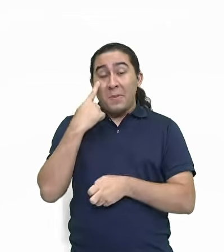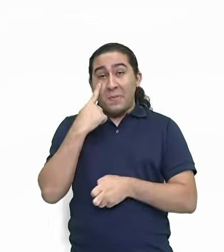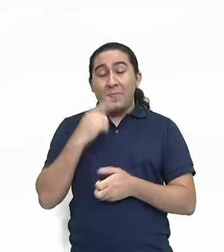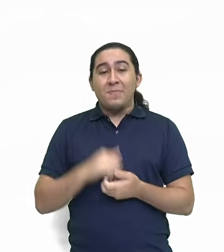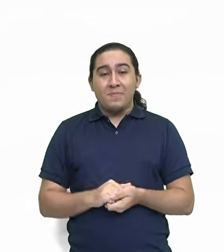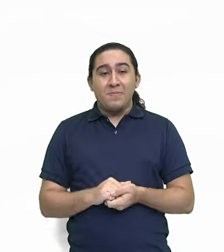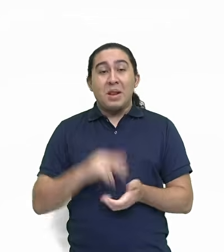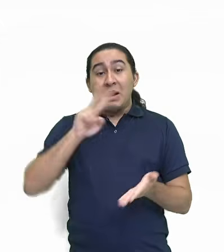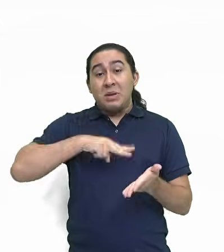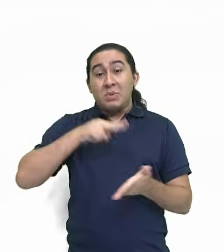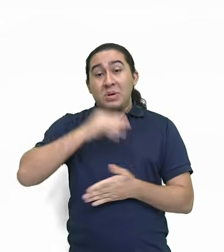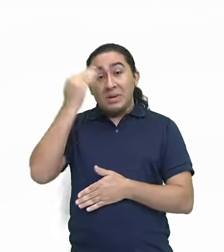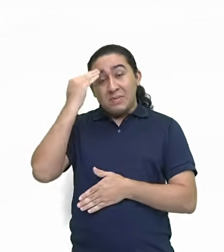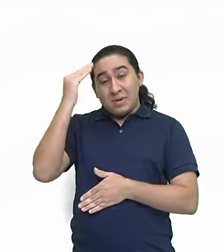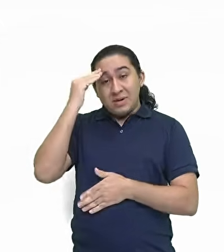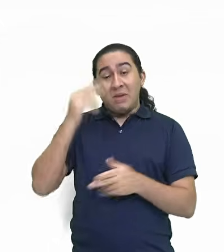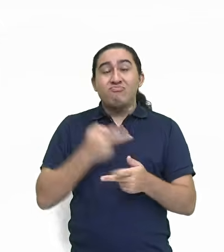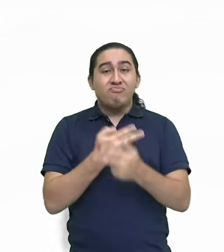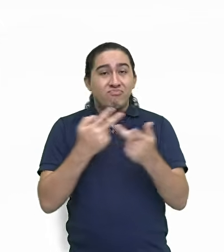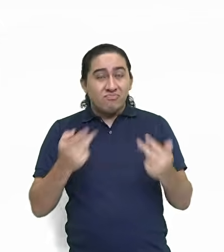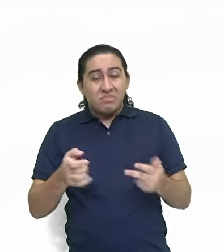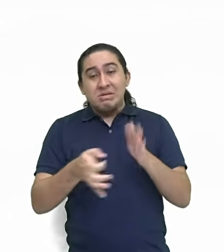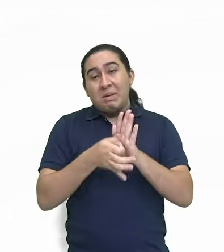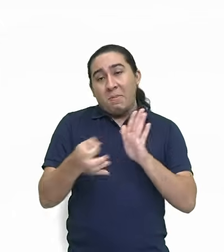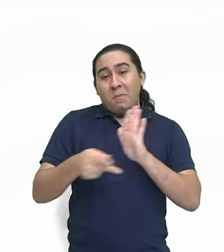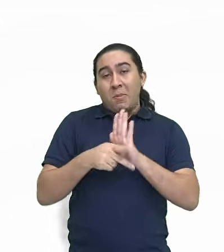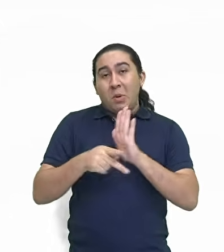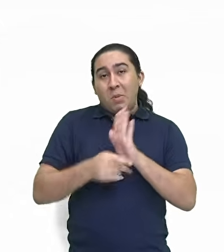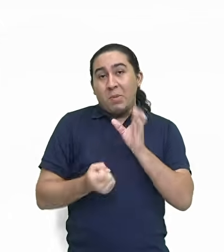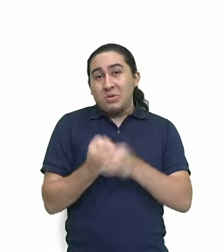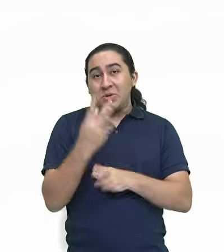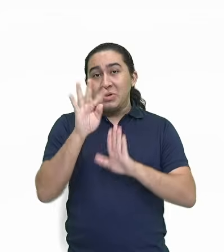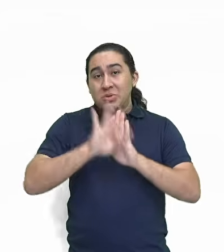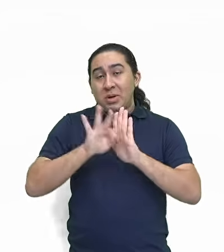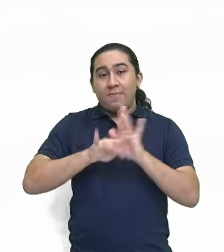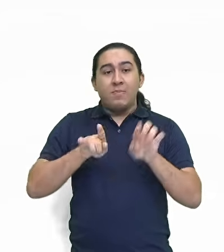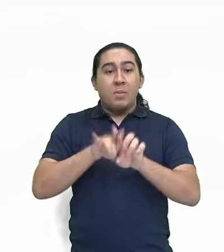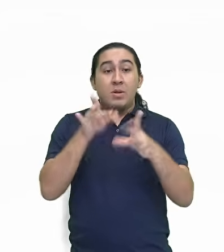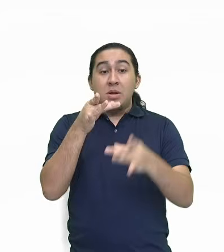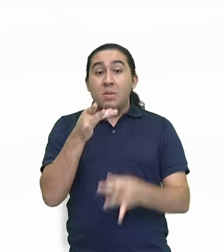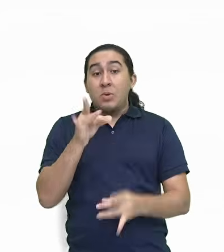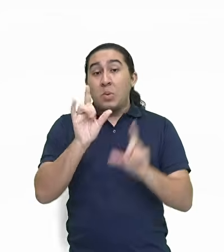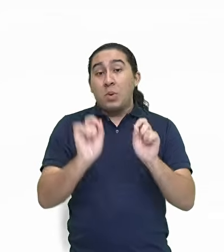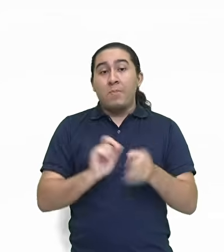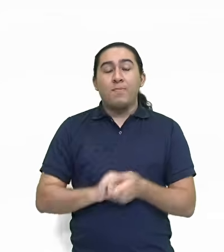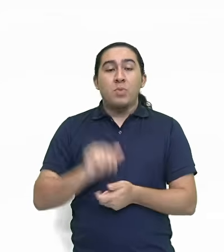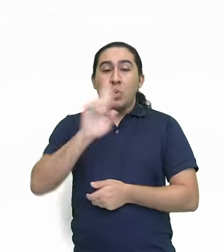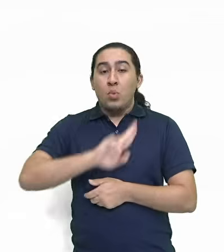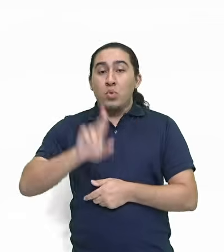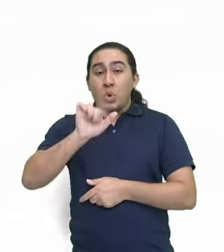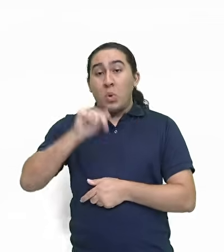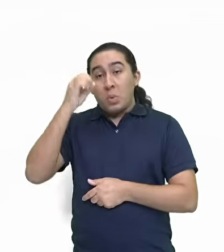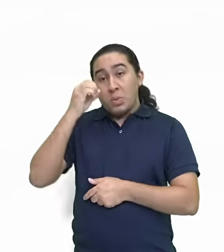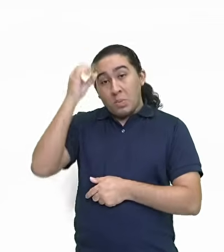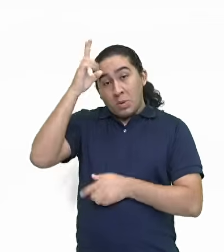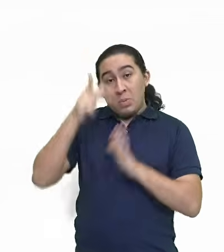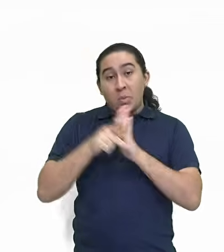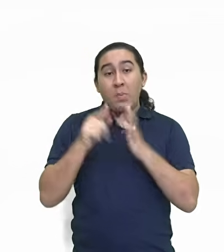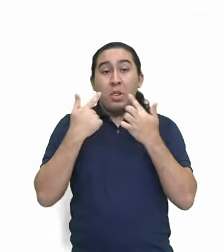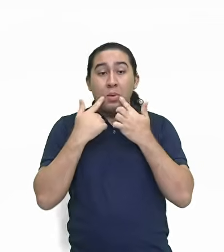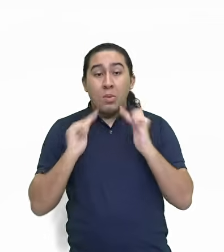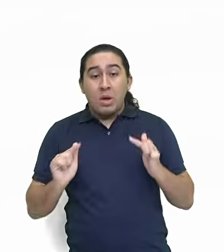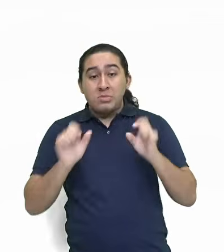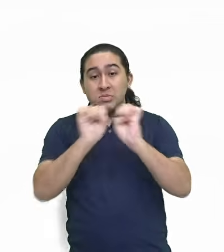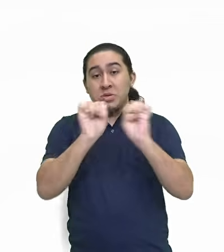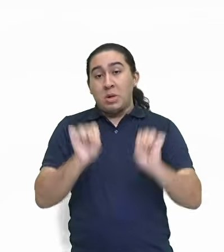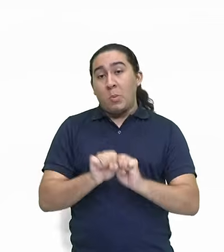conhecimento, leitura, interpretação, inferências e produção textual, e o nosso detalhamento, utilização dos conhecimentos sobre